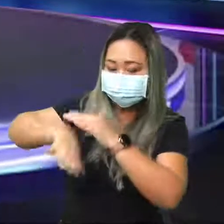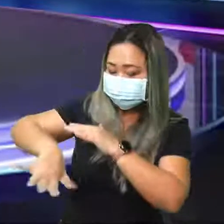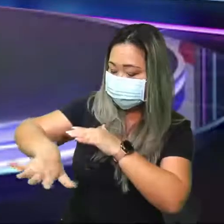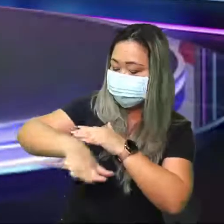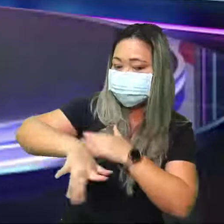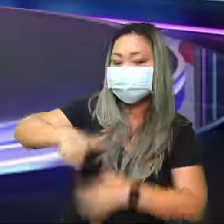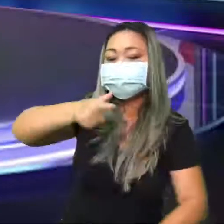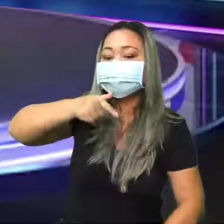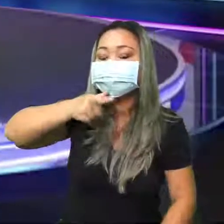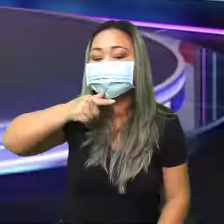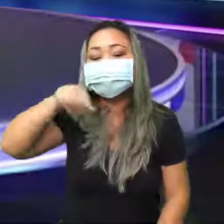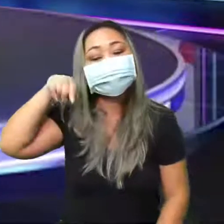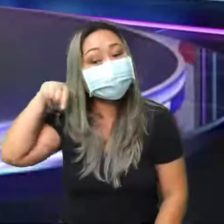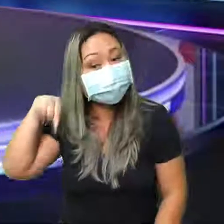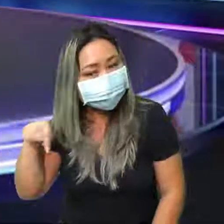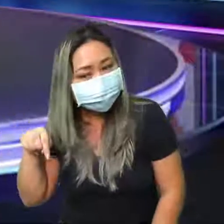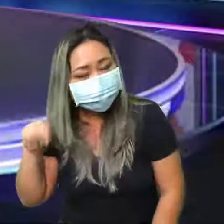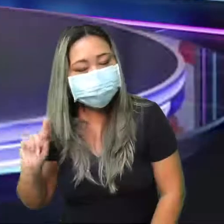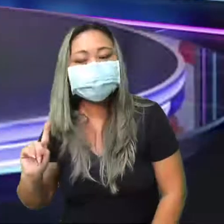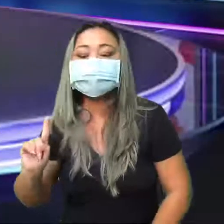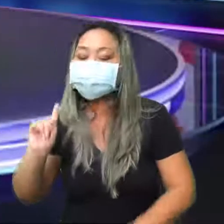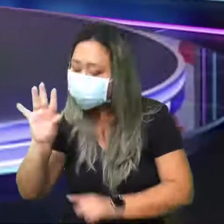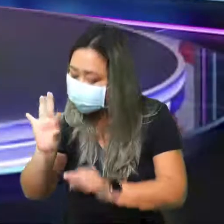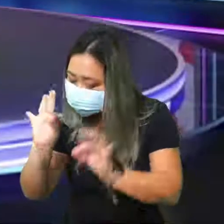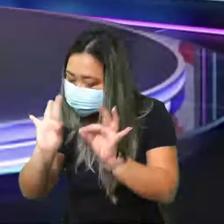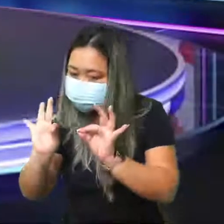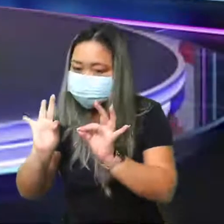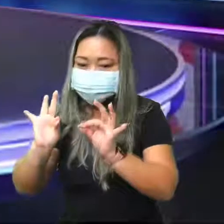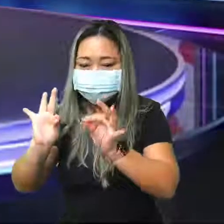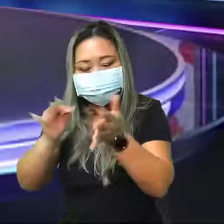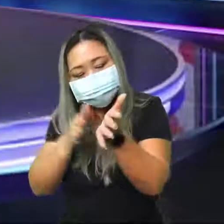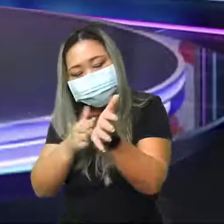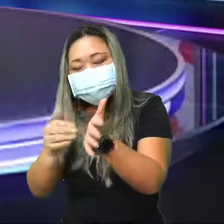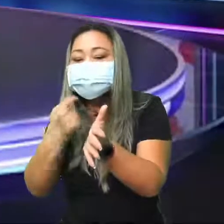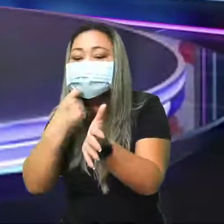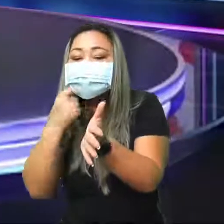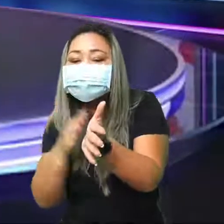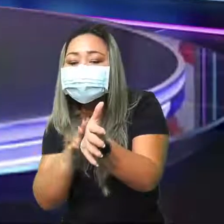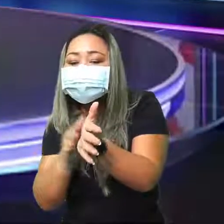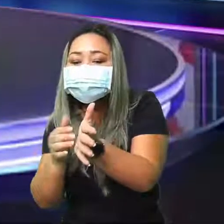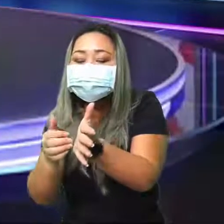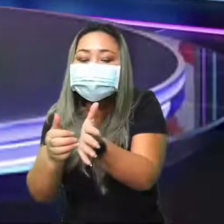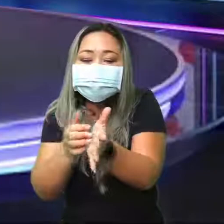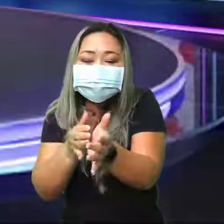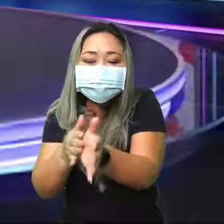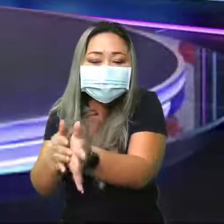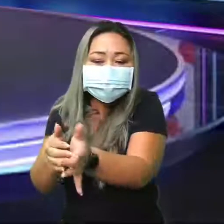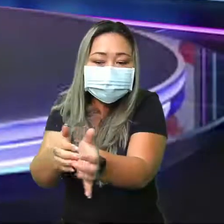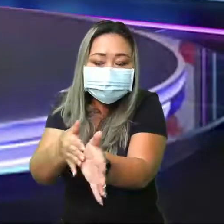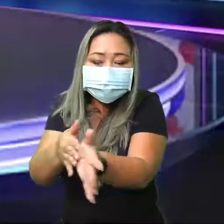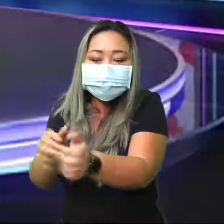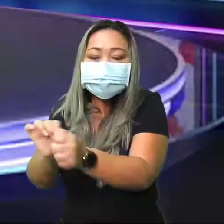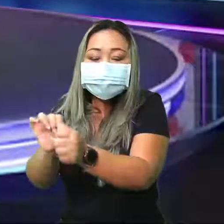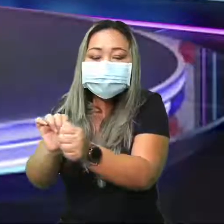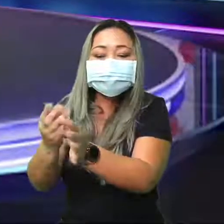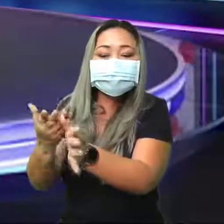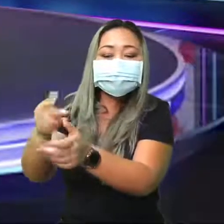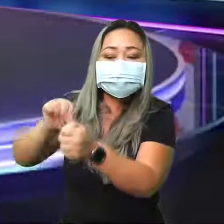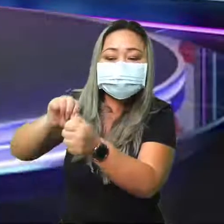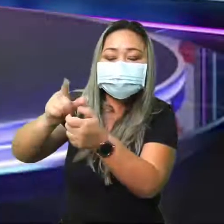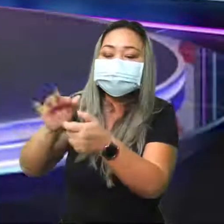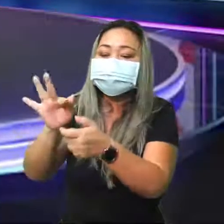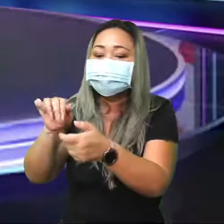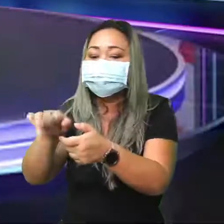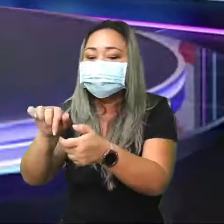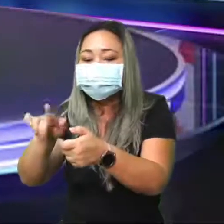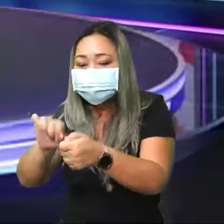desse ambiente. Ele tem toda uma estrutura corporal para não ter nenhum problema com relações de fungos,